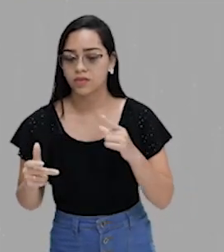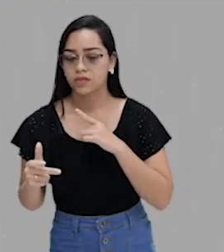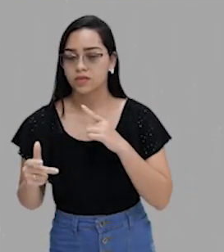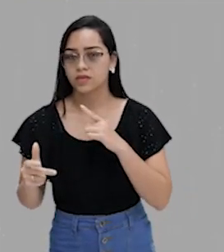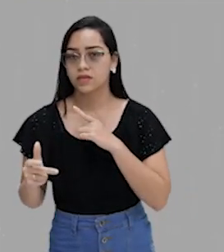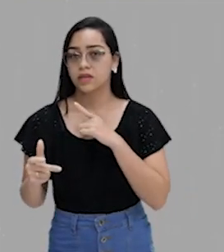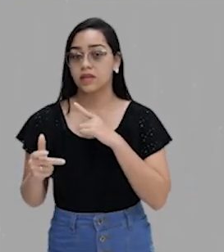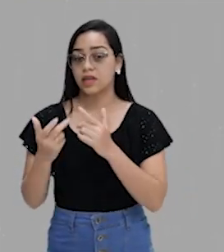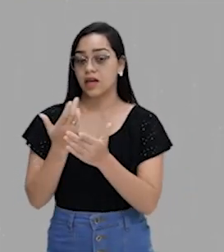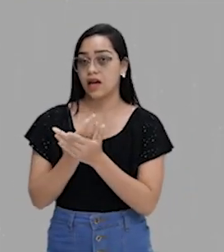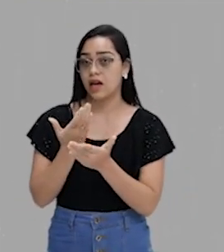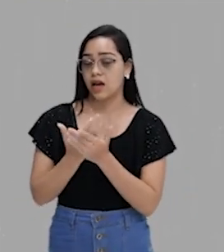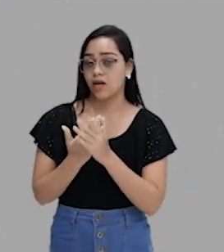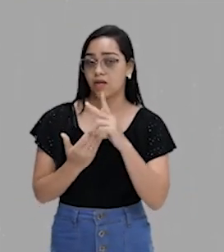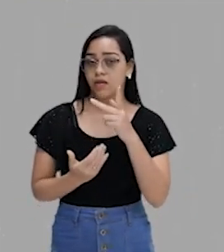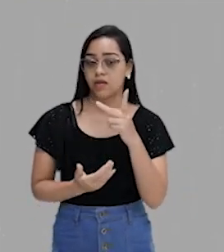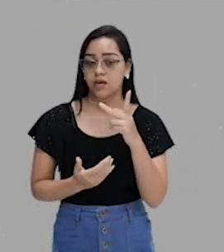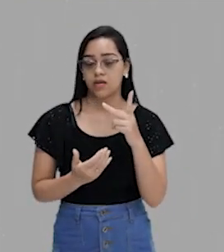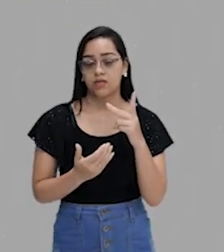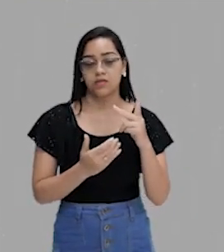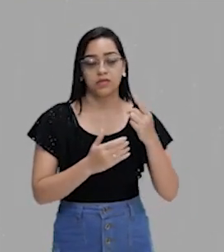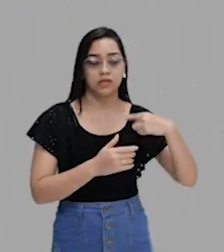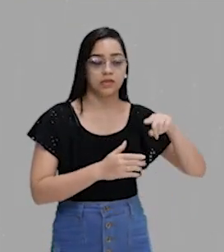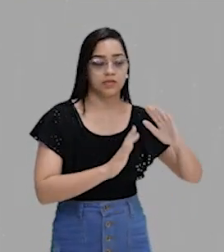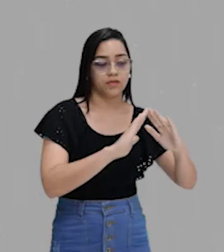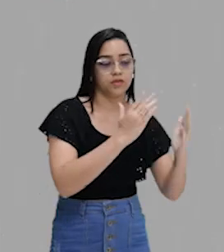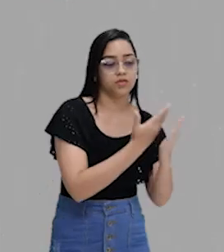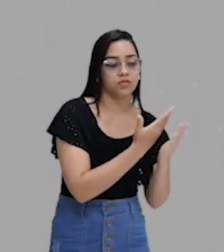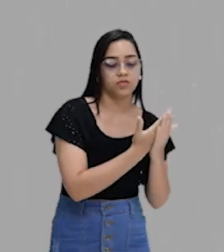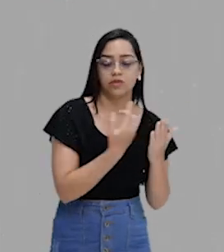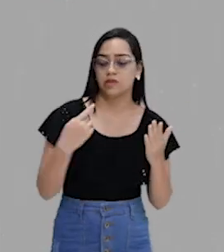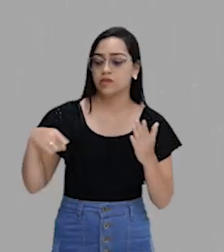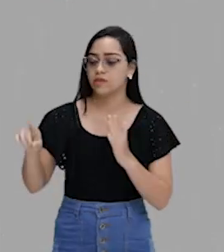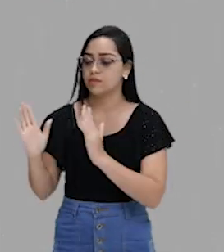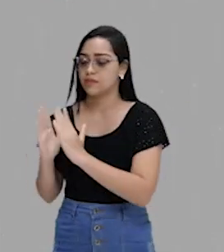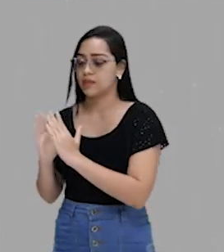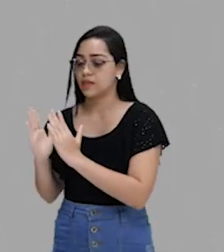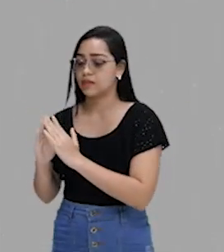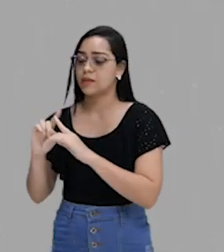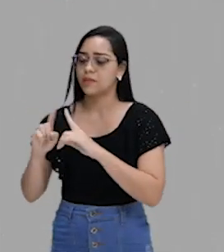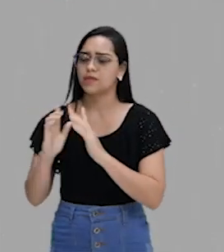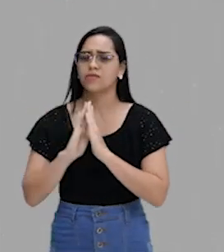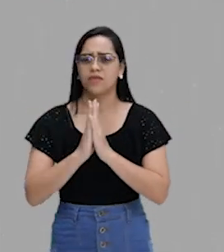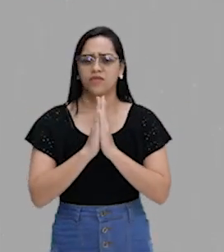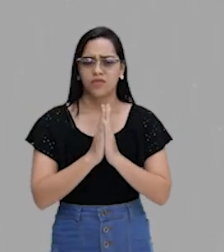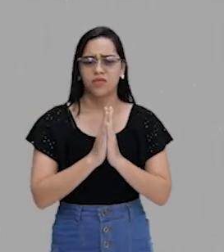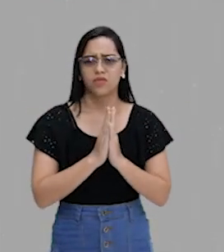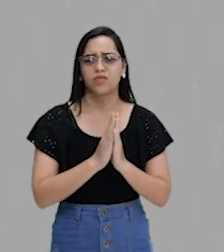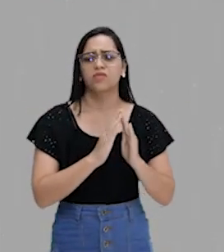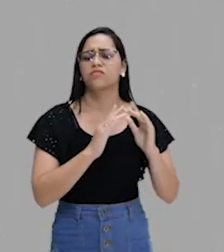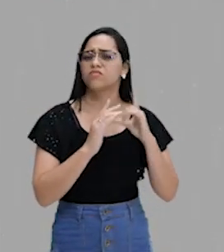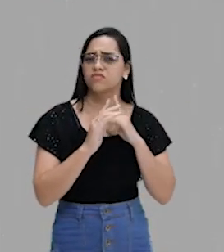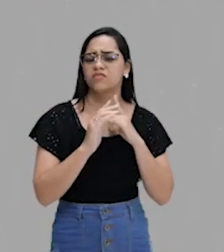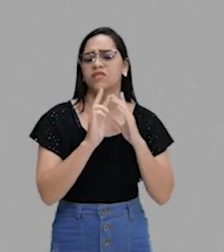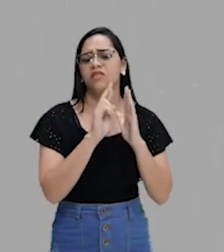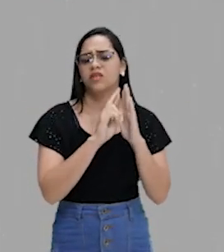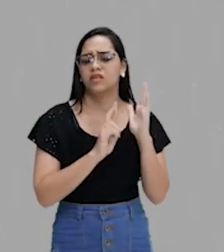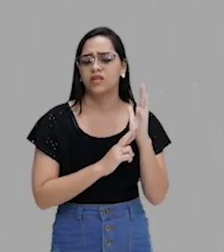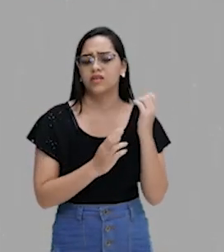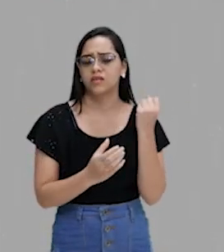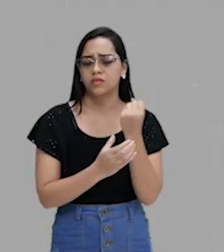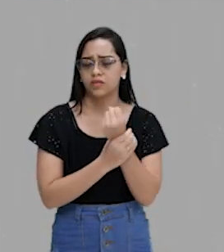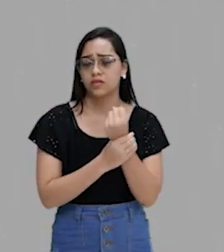aulas híbridas, né? Uns dias na escola, outros dias em casa. Mas, por favor, continue com os protocolos de